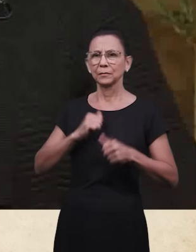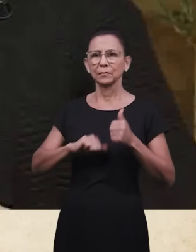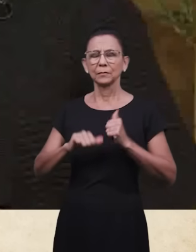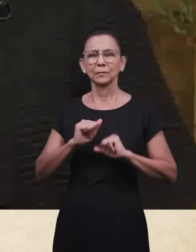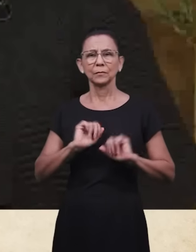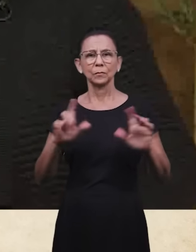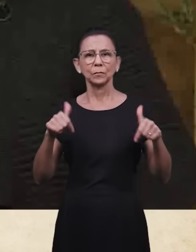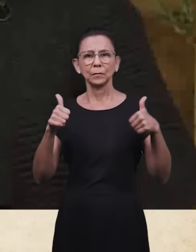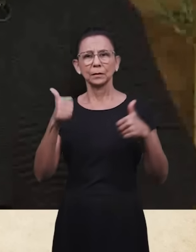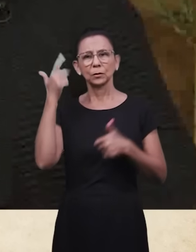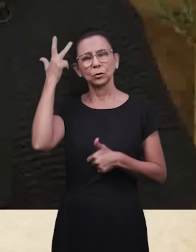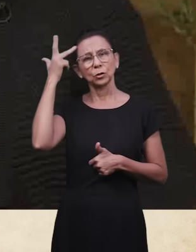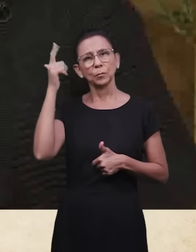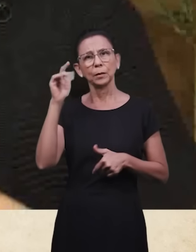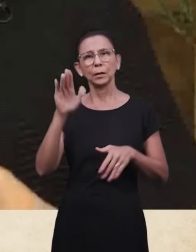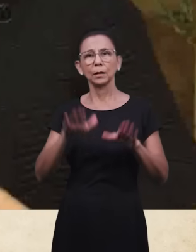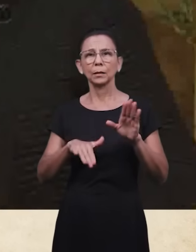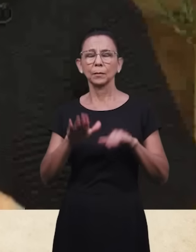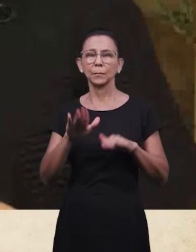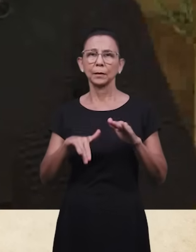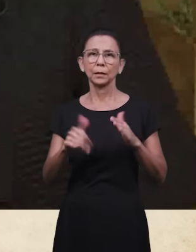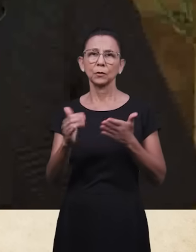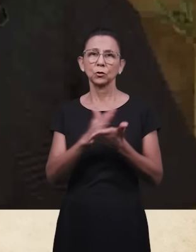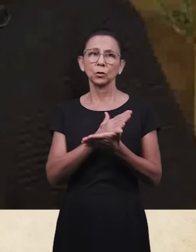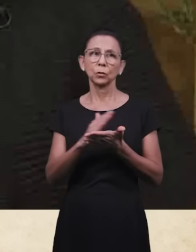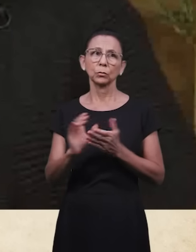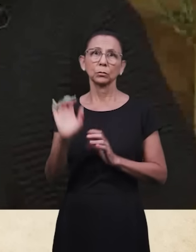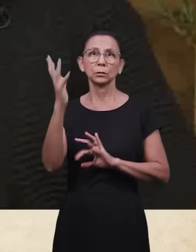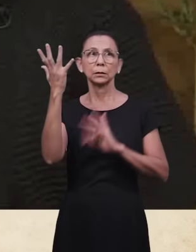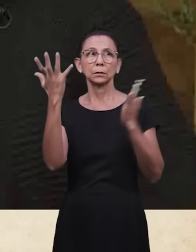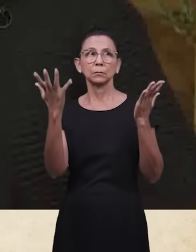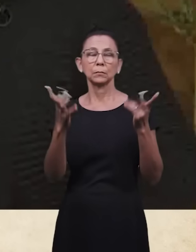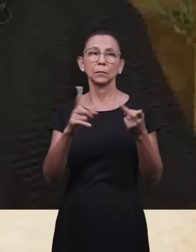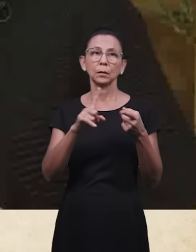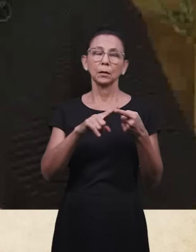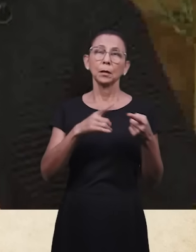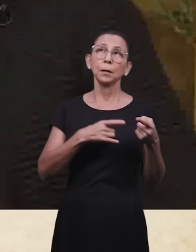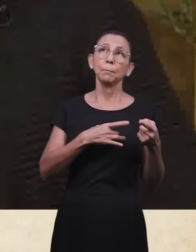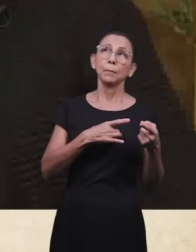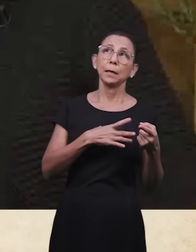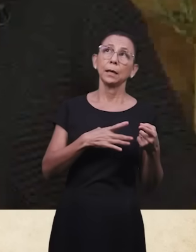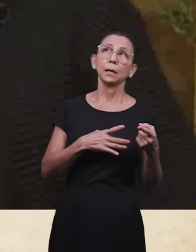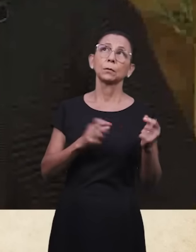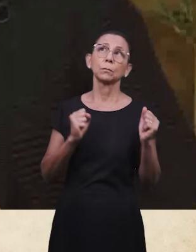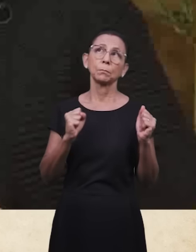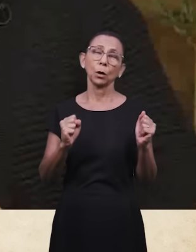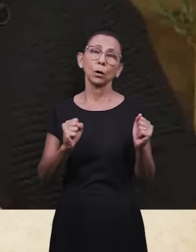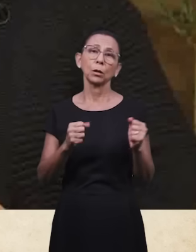ansiedade, ela é uma reação normal diante de algumas situações que vivemos. Um medo pode gerar